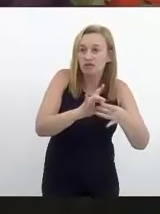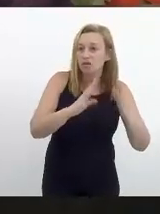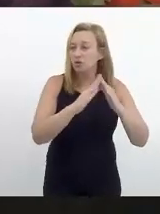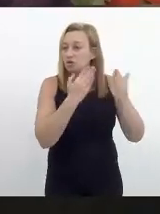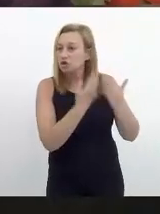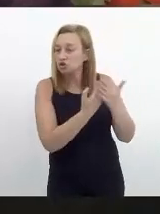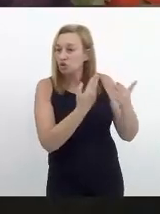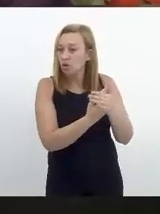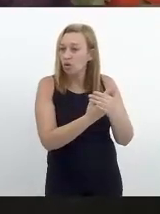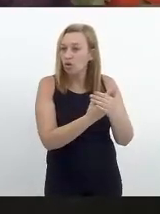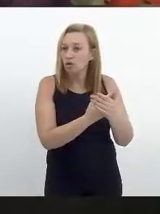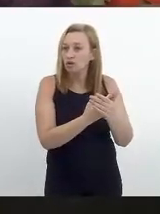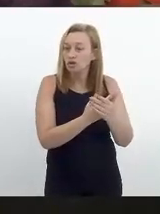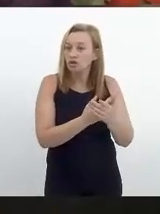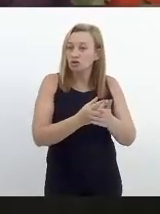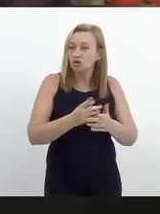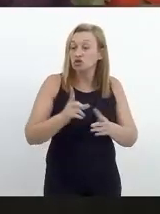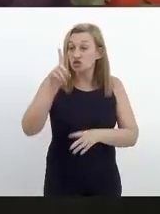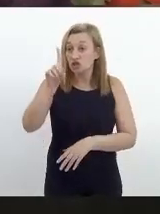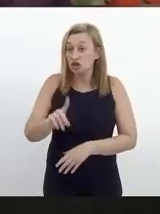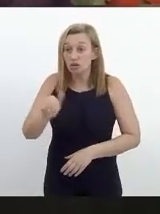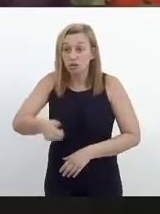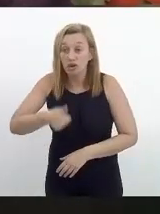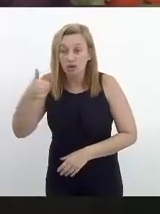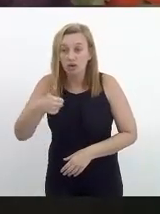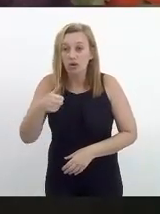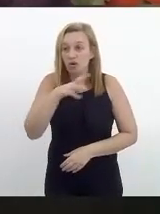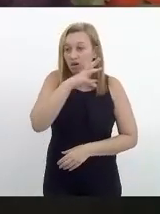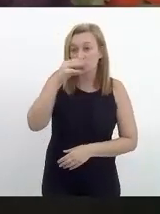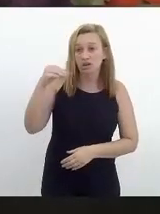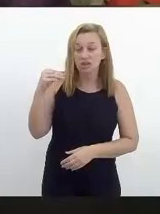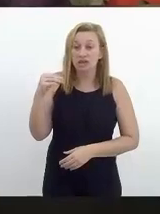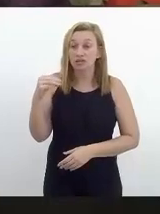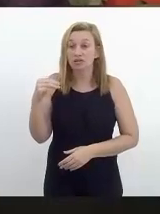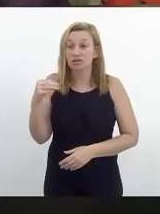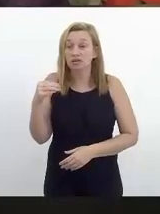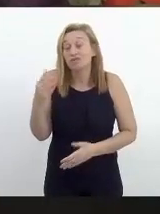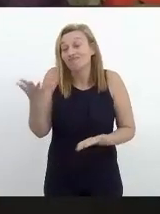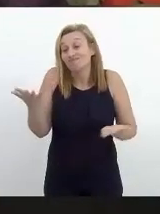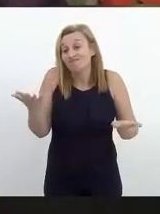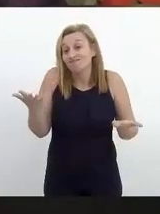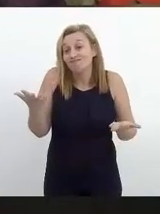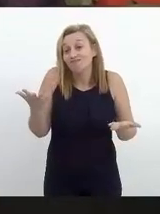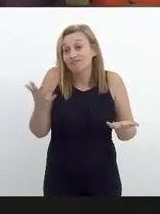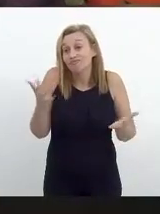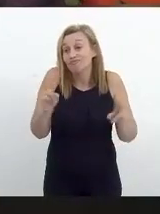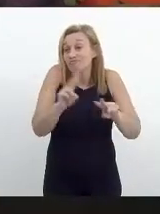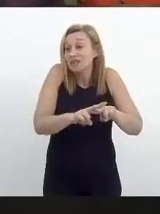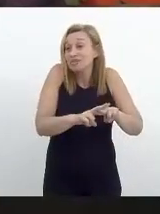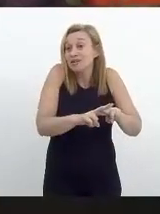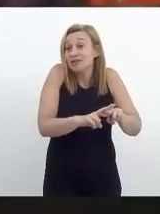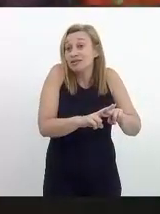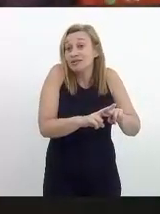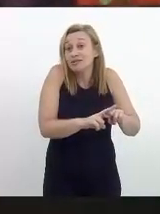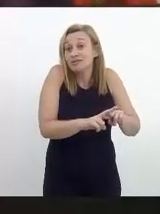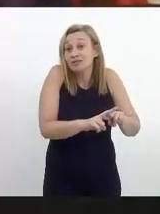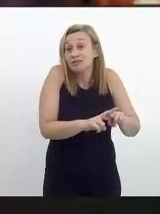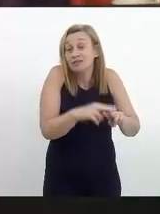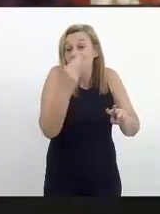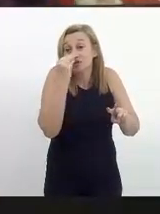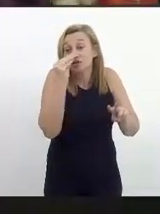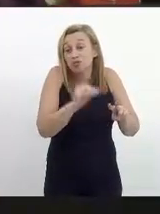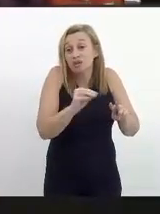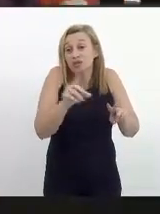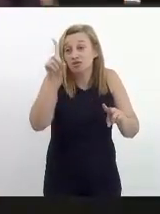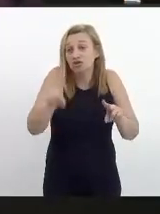para restabelecer uma perspectiva de direitos, o adolescente fica como se estivesse numa prisão, negando